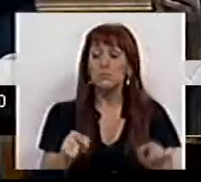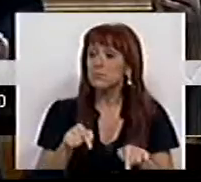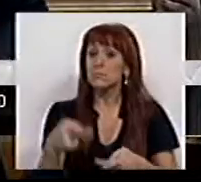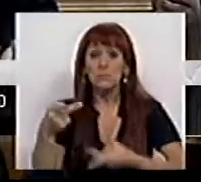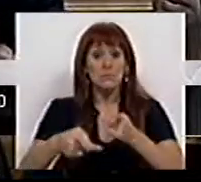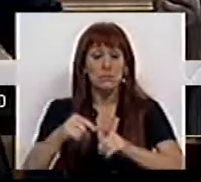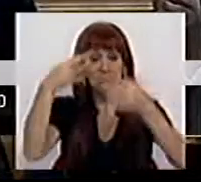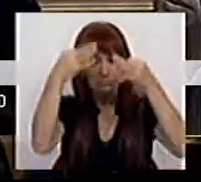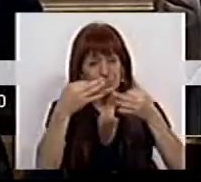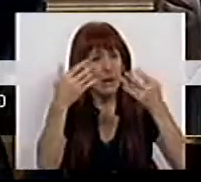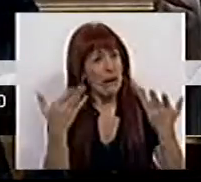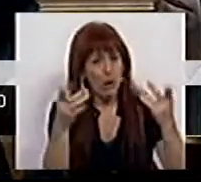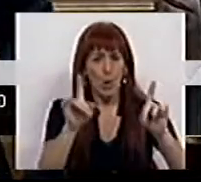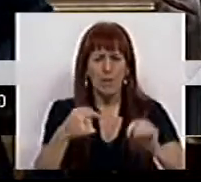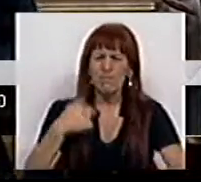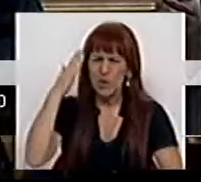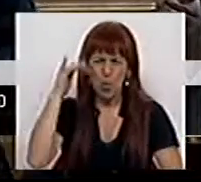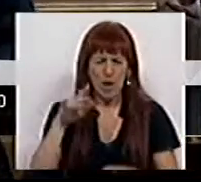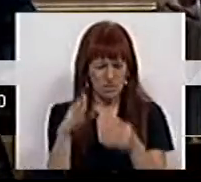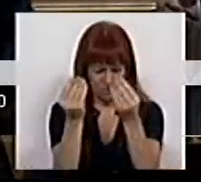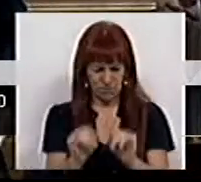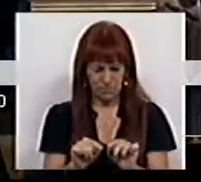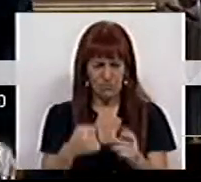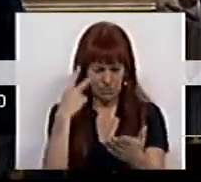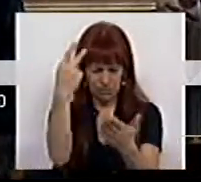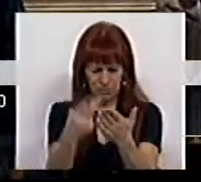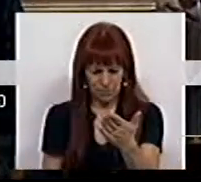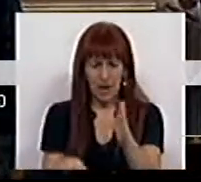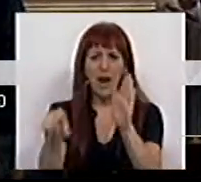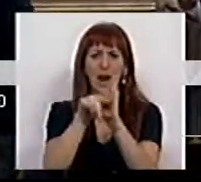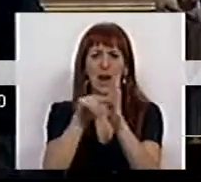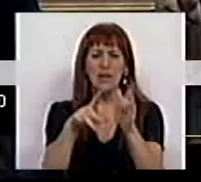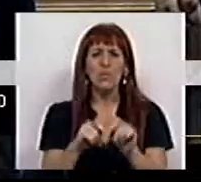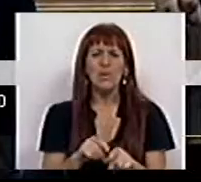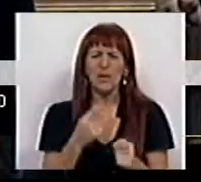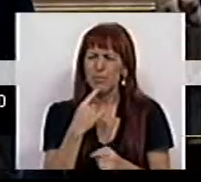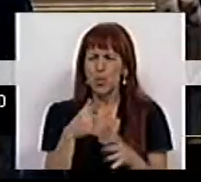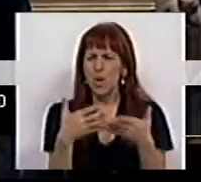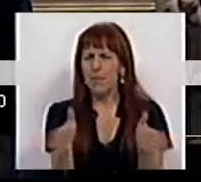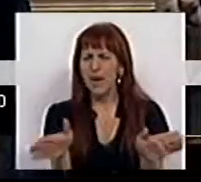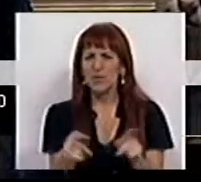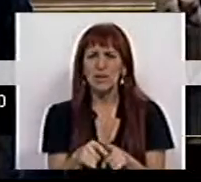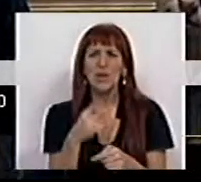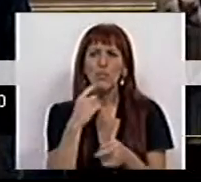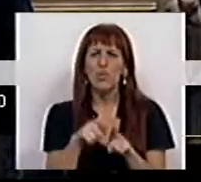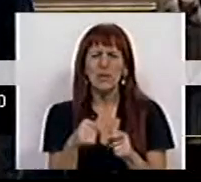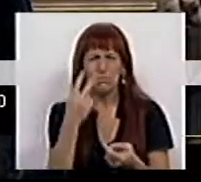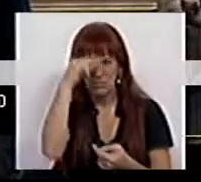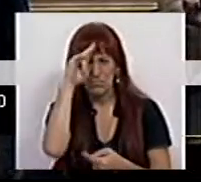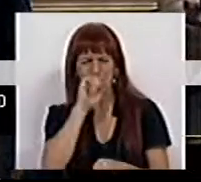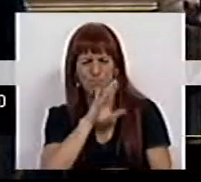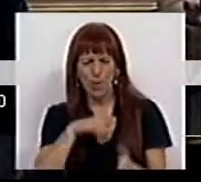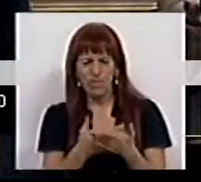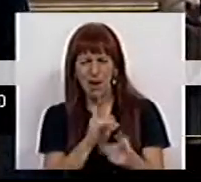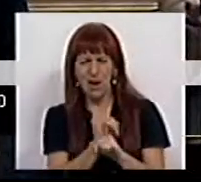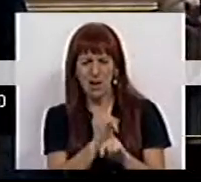esta avaliação de idoneidade parece-nos, segundo a formulação que assiste a este artigo, demasiado aberta, demasiado equívoca para